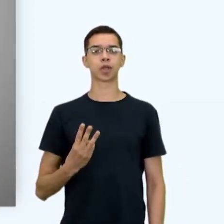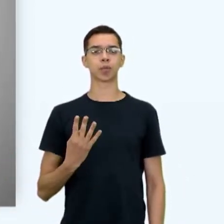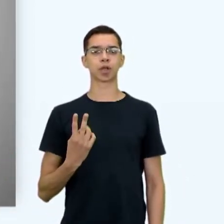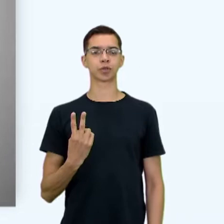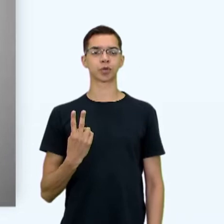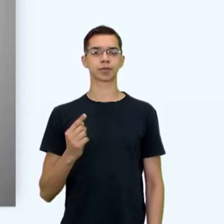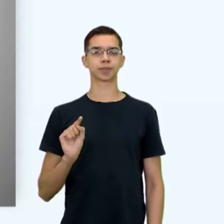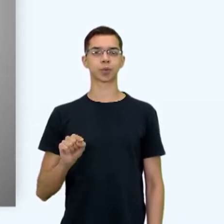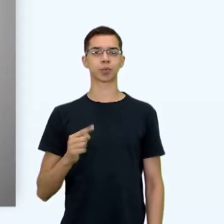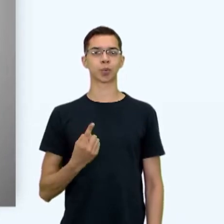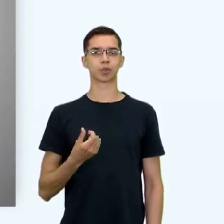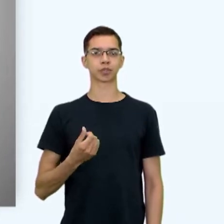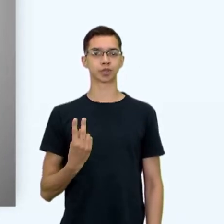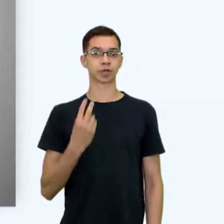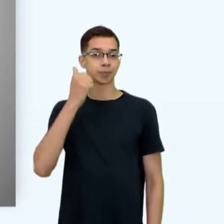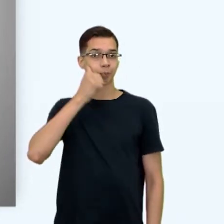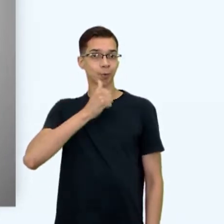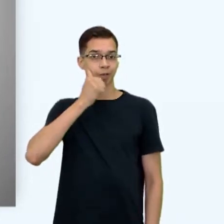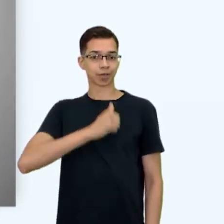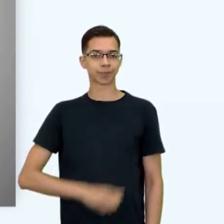97.342.162 mulheres e